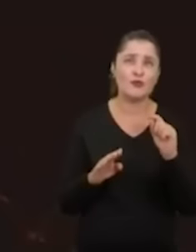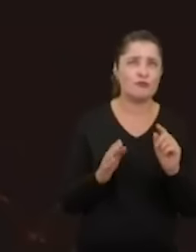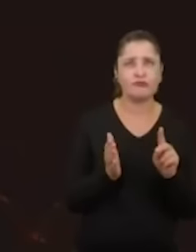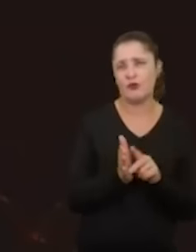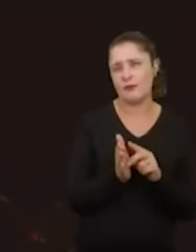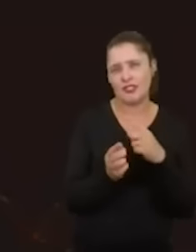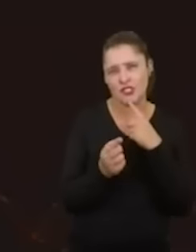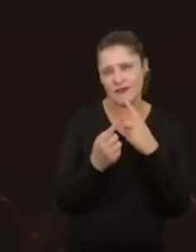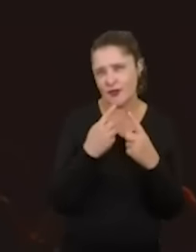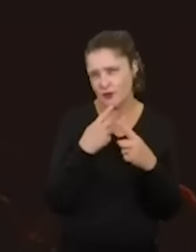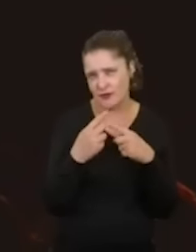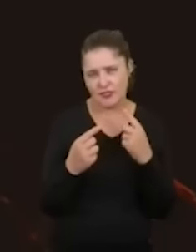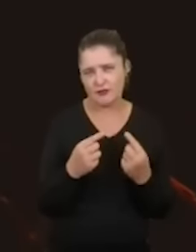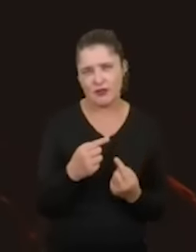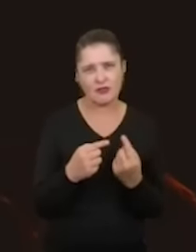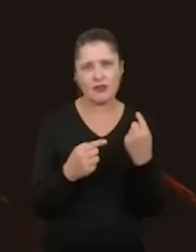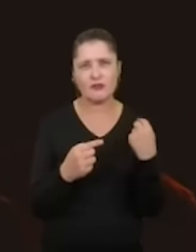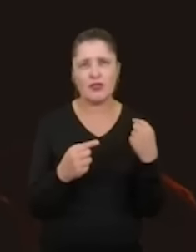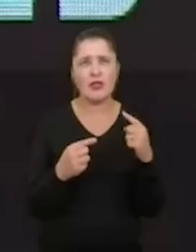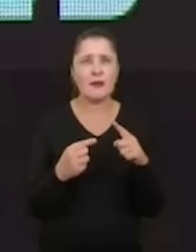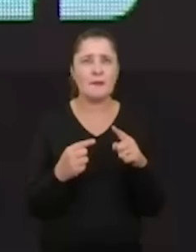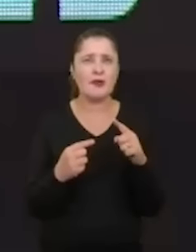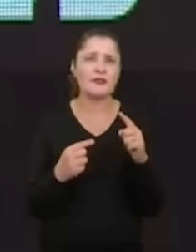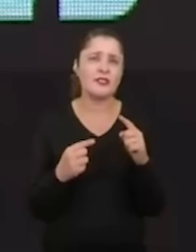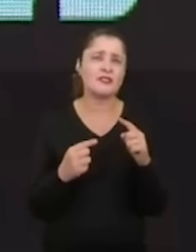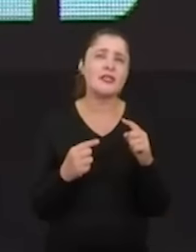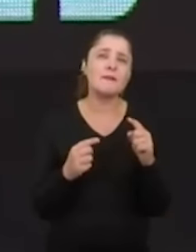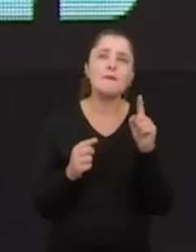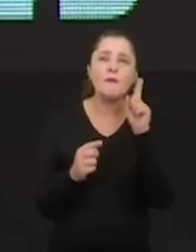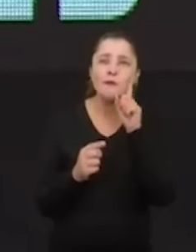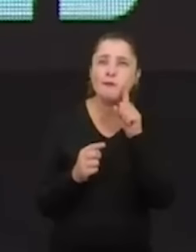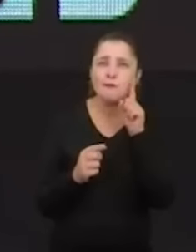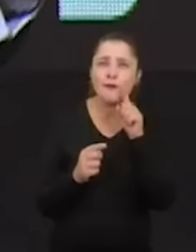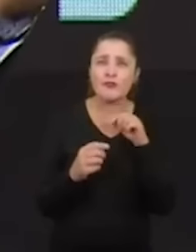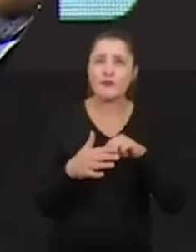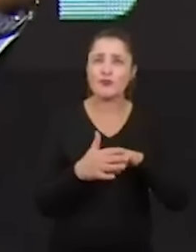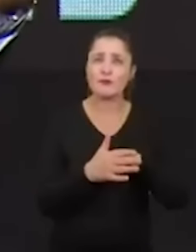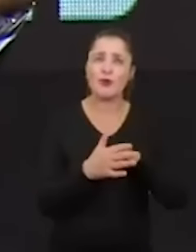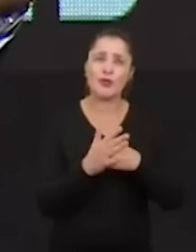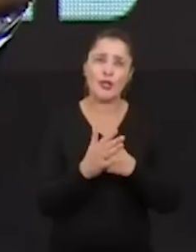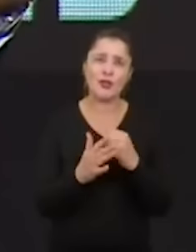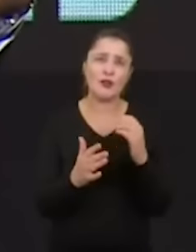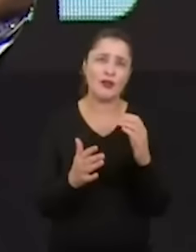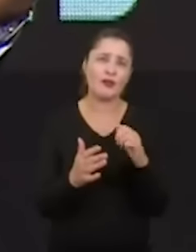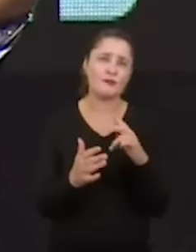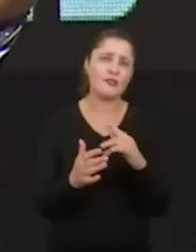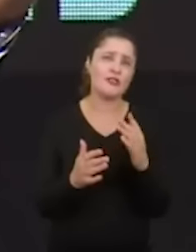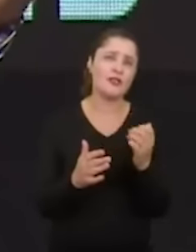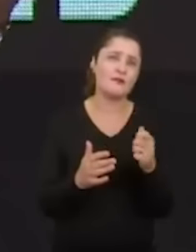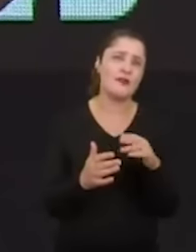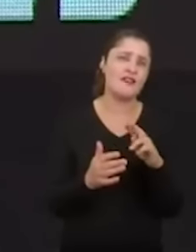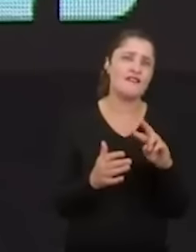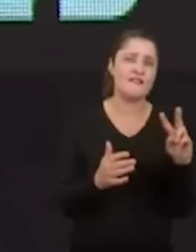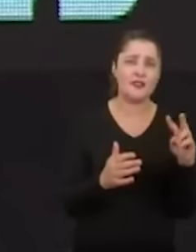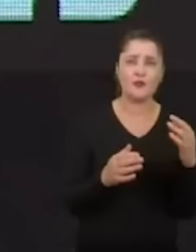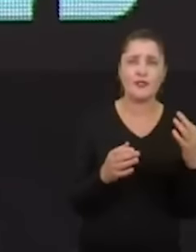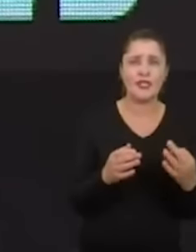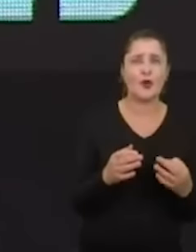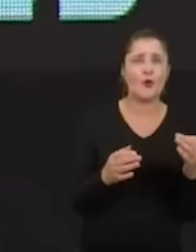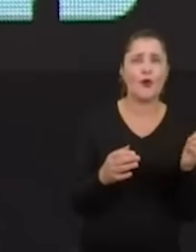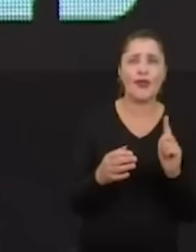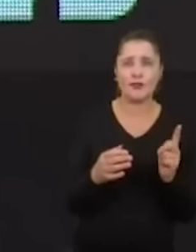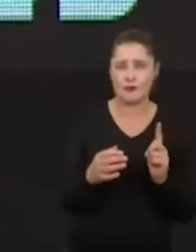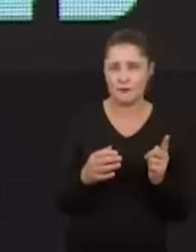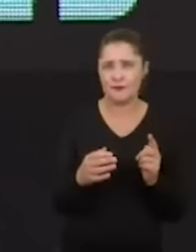ali atrás, no escândalo da Americanas, fôssemos bloquear a conta da Ambev, não seria correto. Então, a